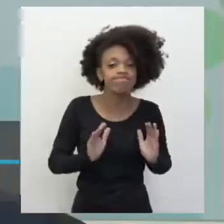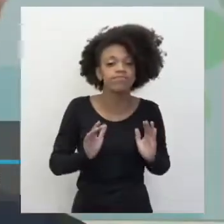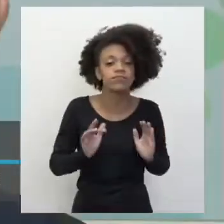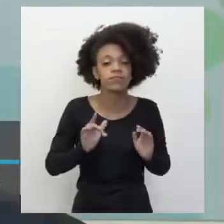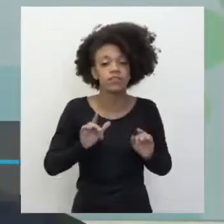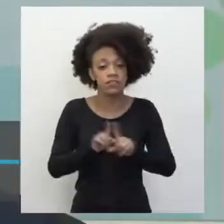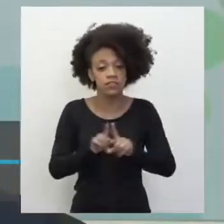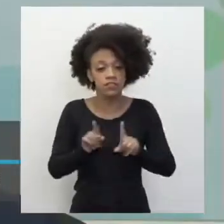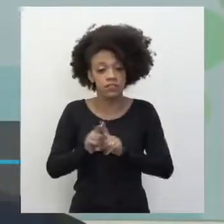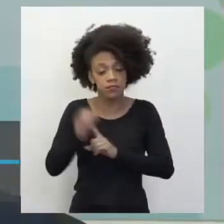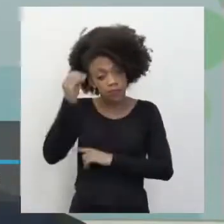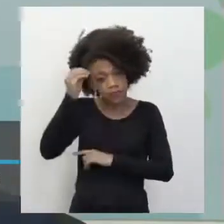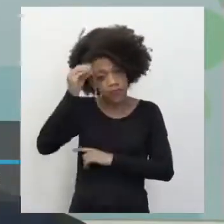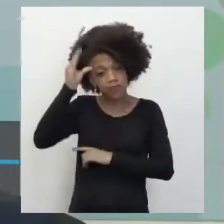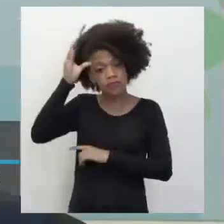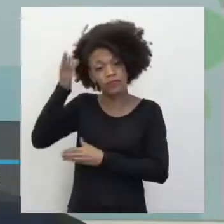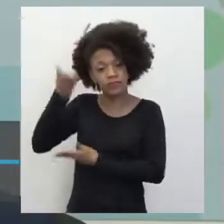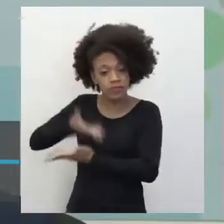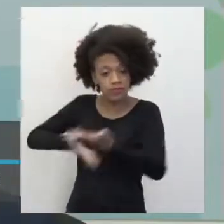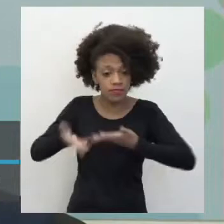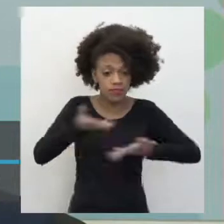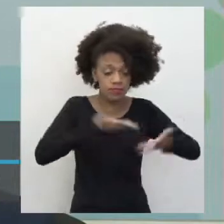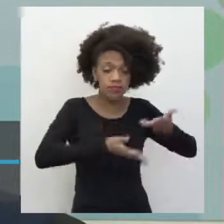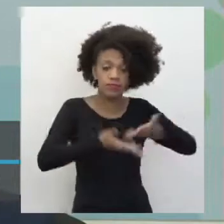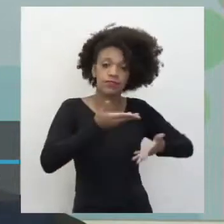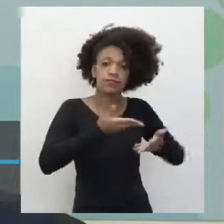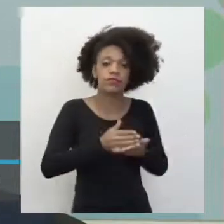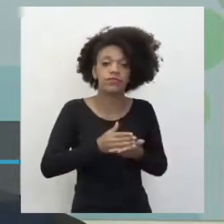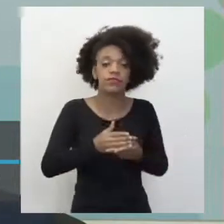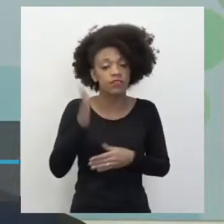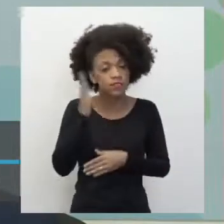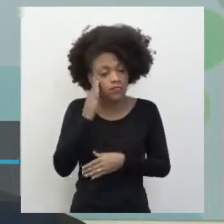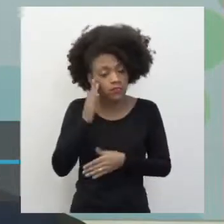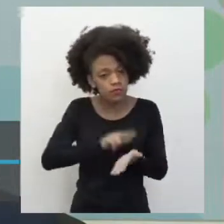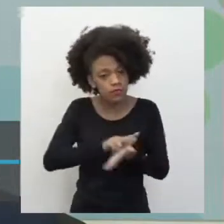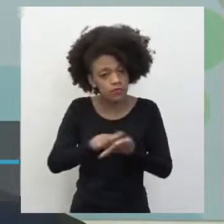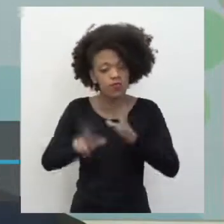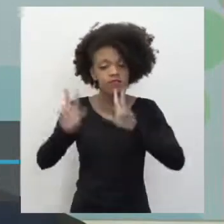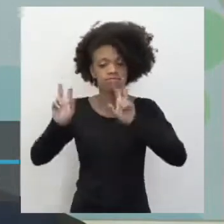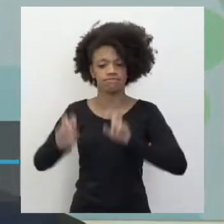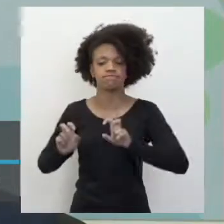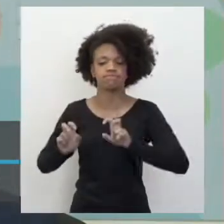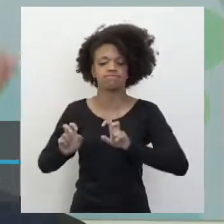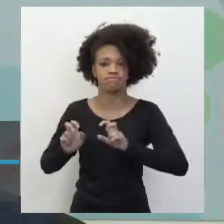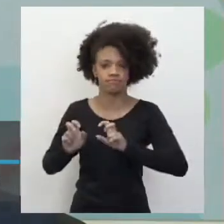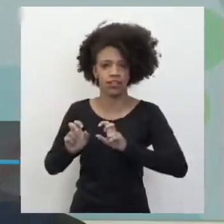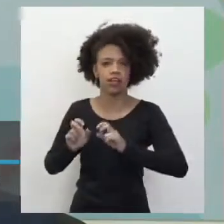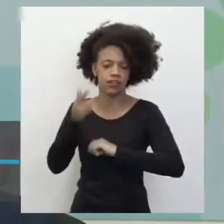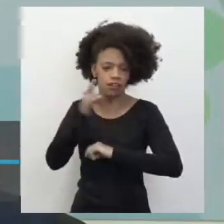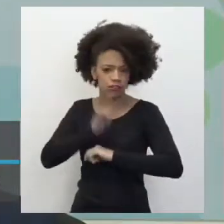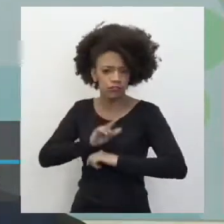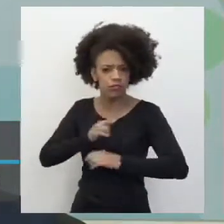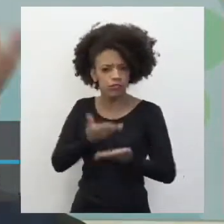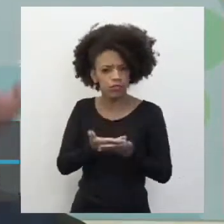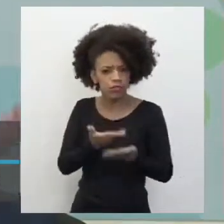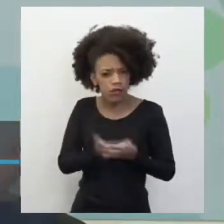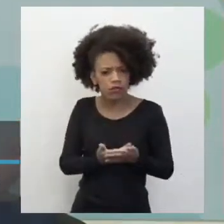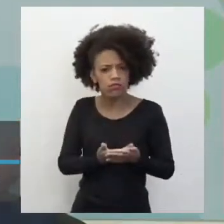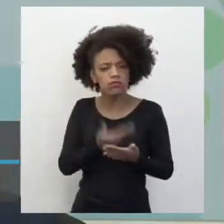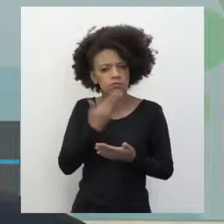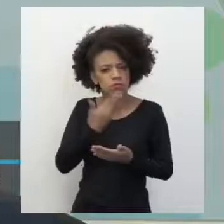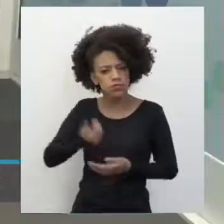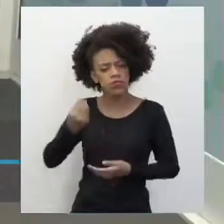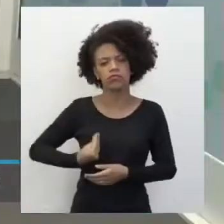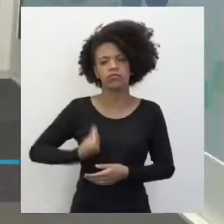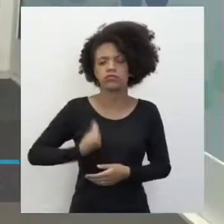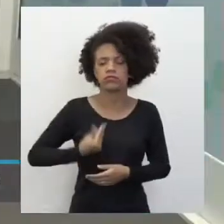nosso conhecimento. Eu acho que quanto mais a gente sabe sobre vários temas, a gente consegue até dar uma aula melhor. Viver melhor, né, Andréia?